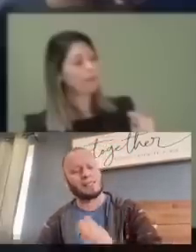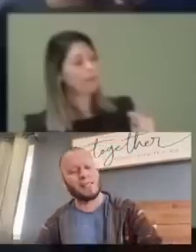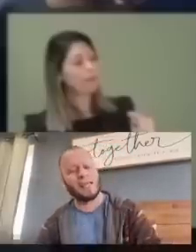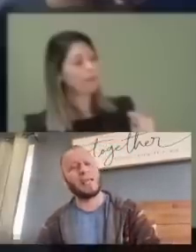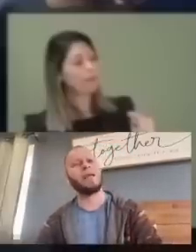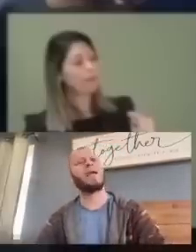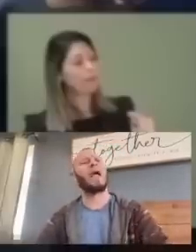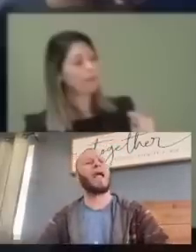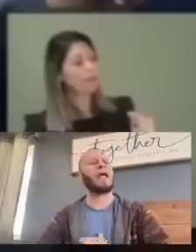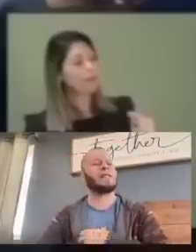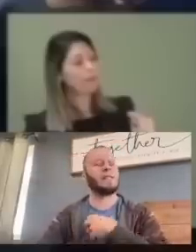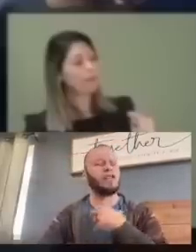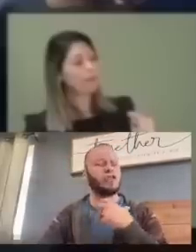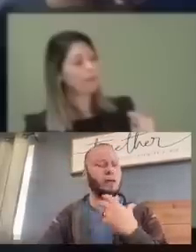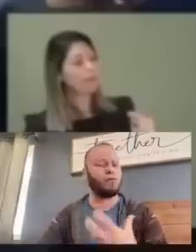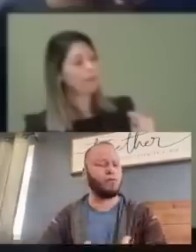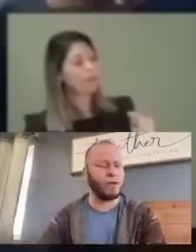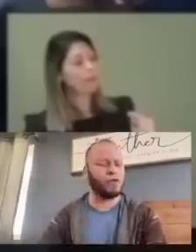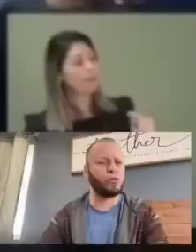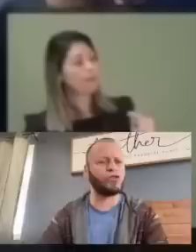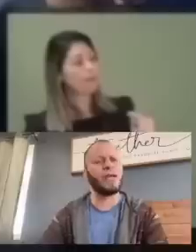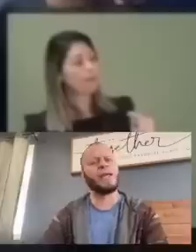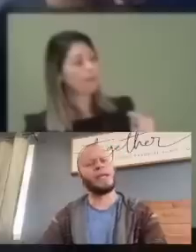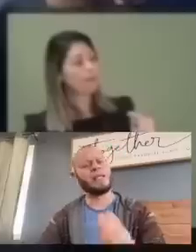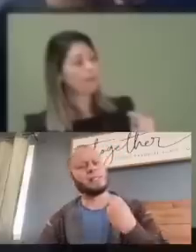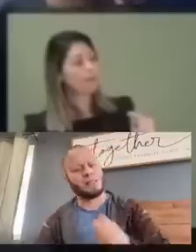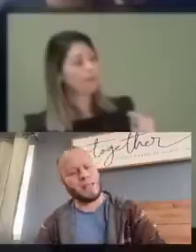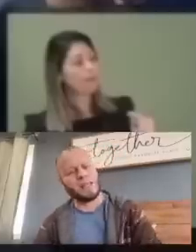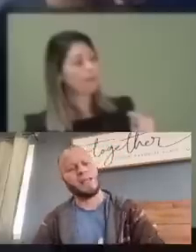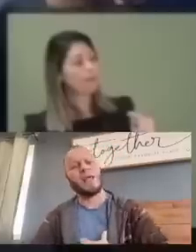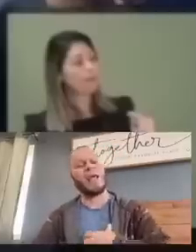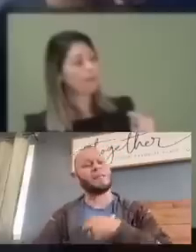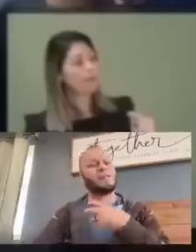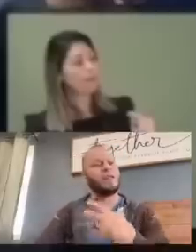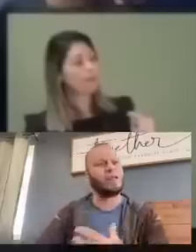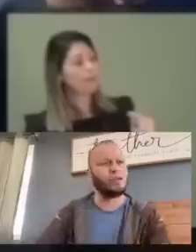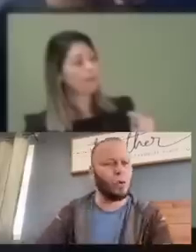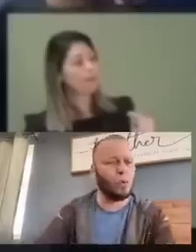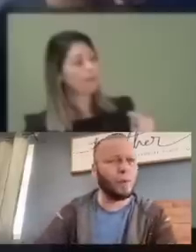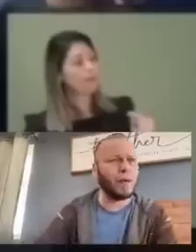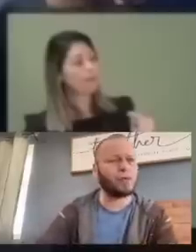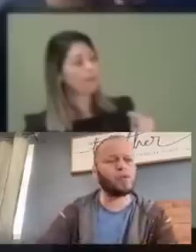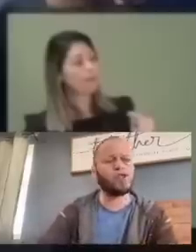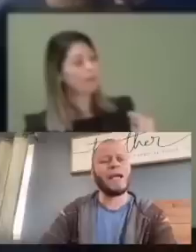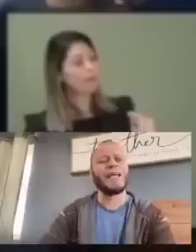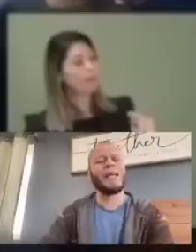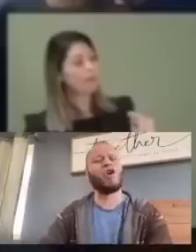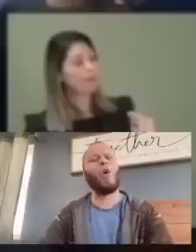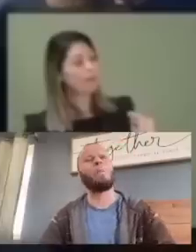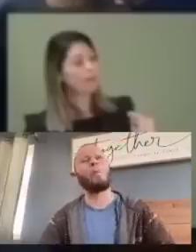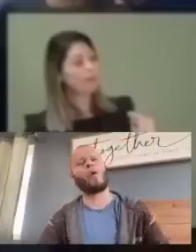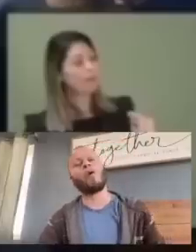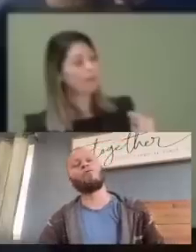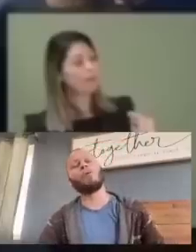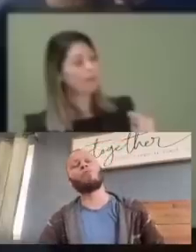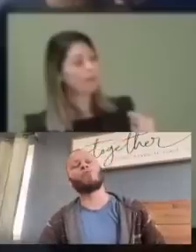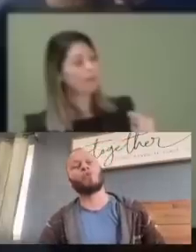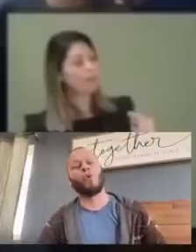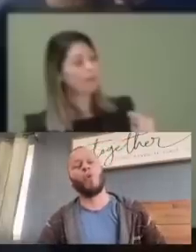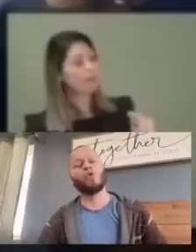que sim Existem vídeos que sim existem documentos que